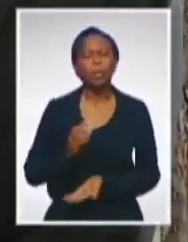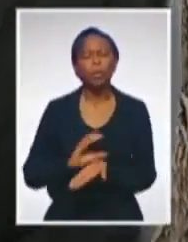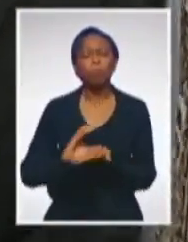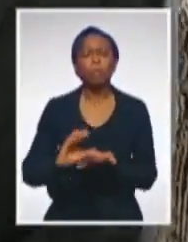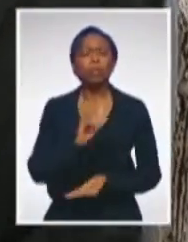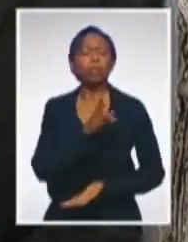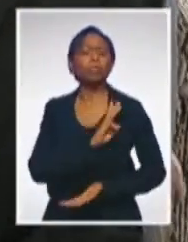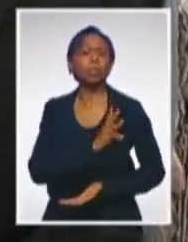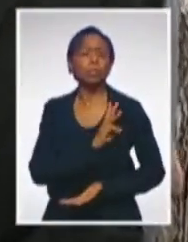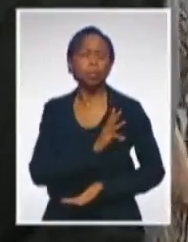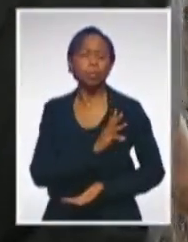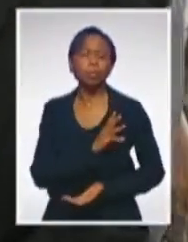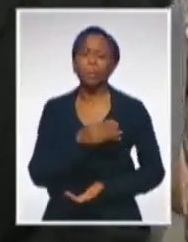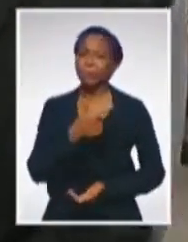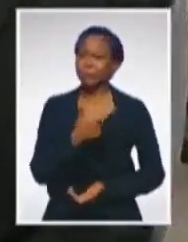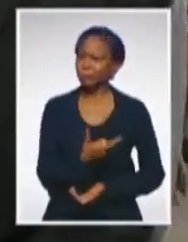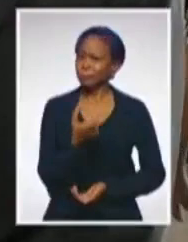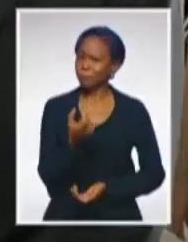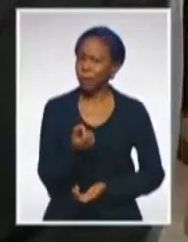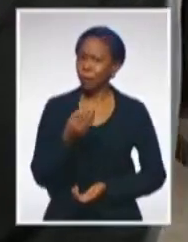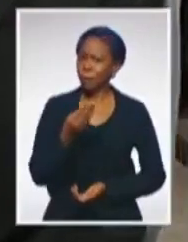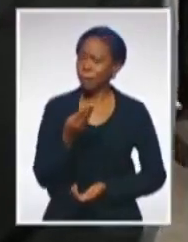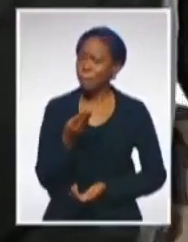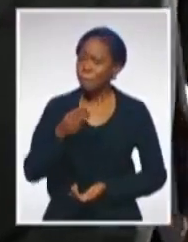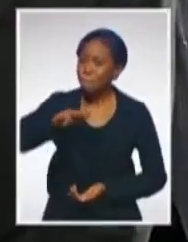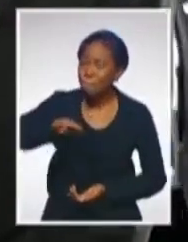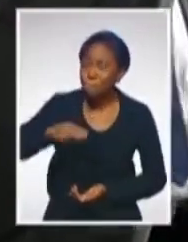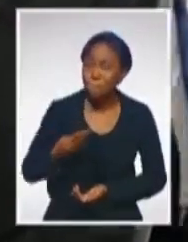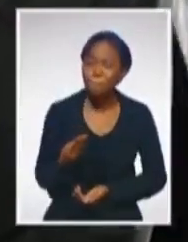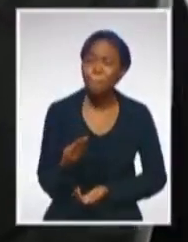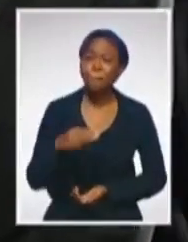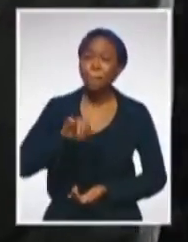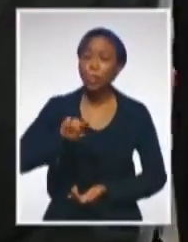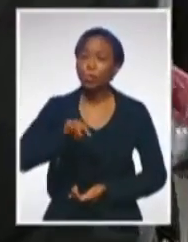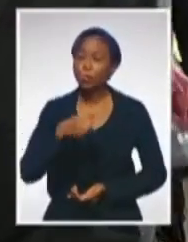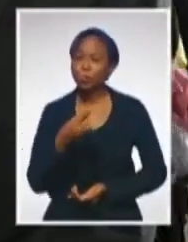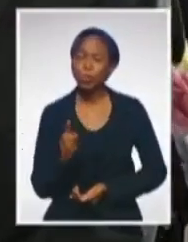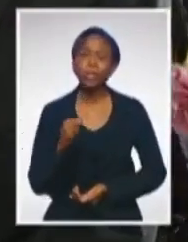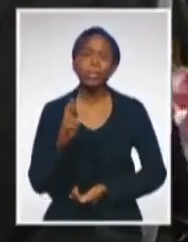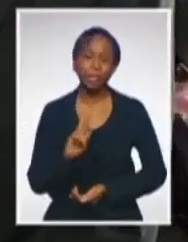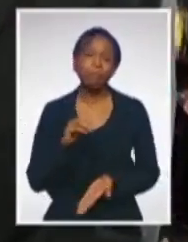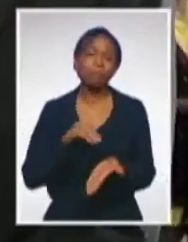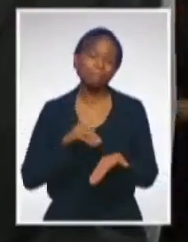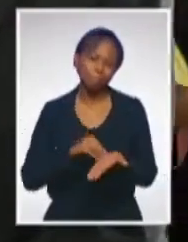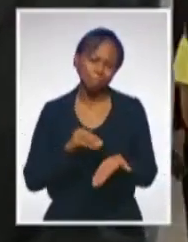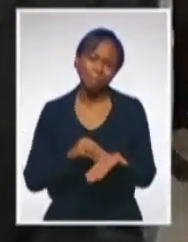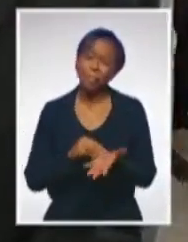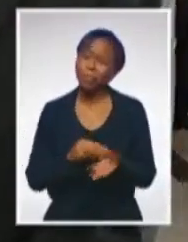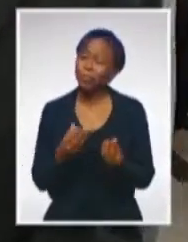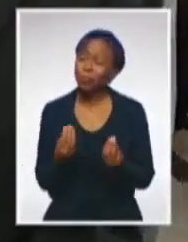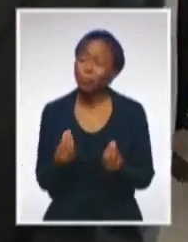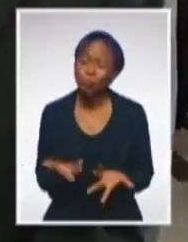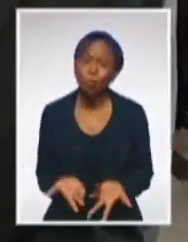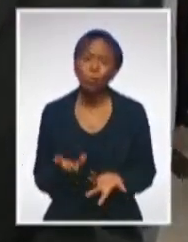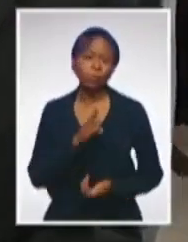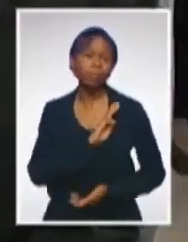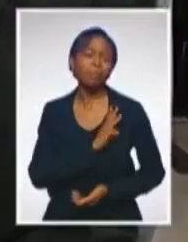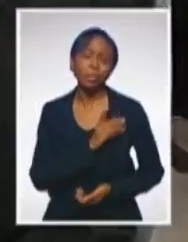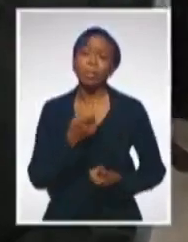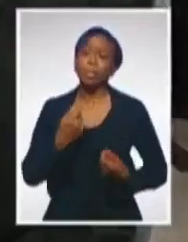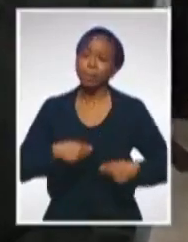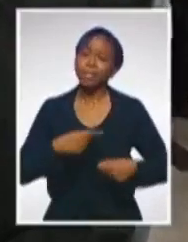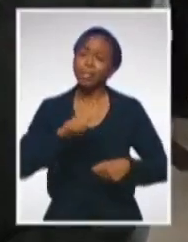torno de 20 milhões de reais. Faz muita falta para Três Corações. Eu acho que nós precisamos negociar depois com o